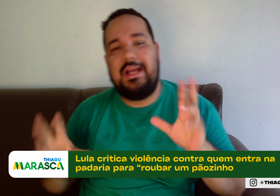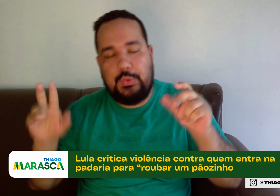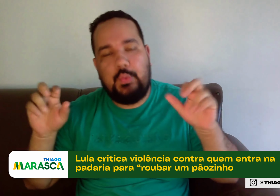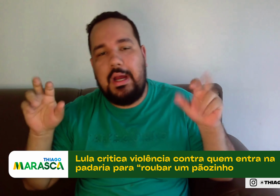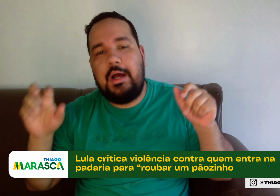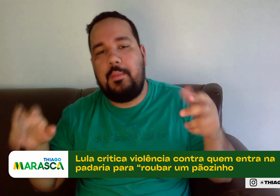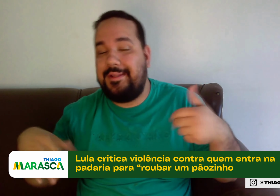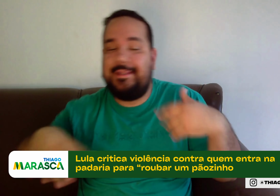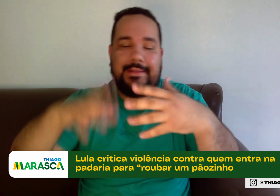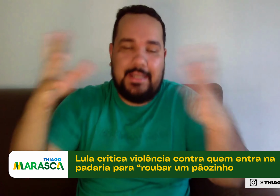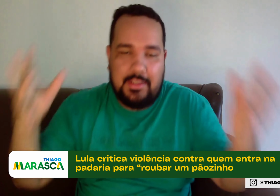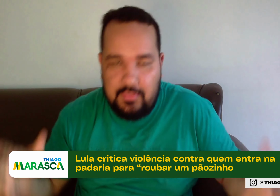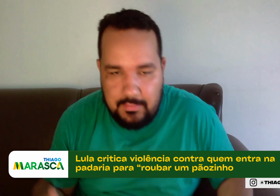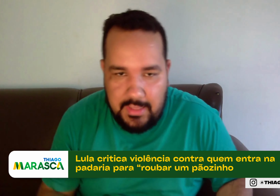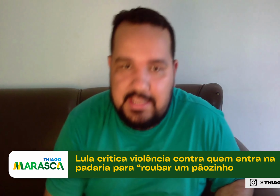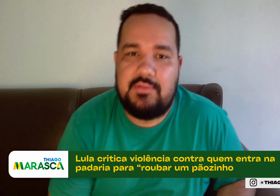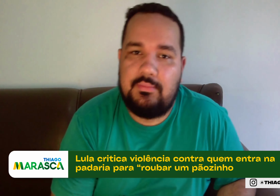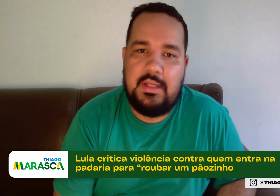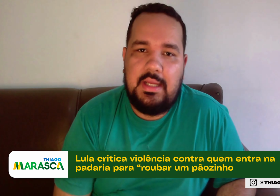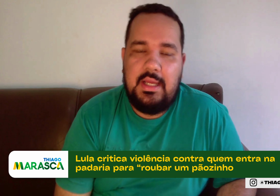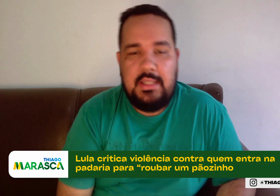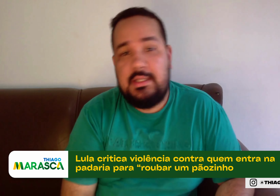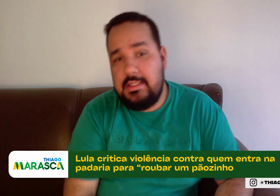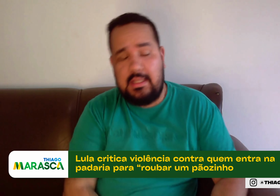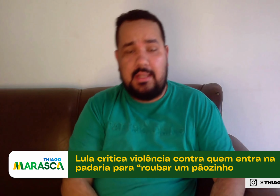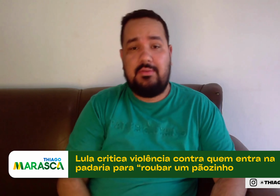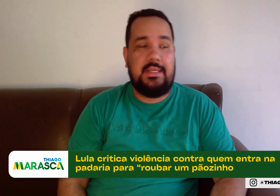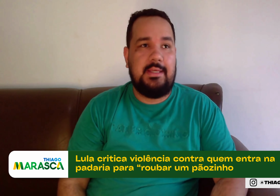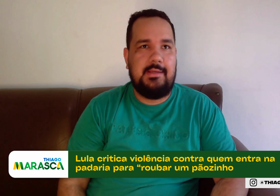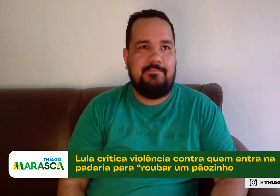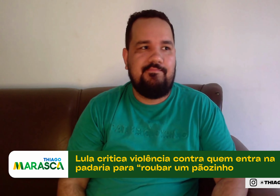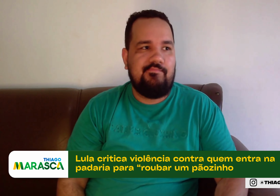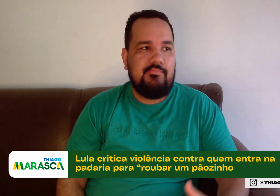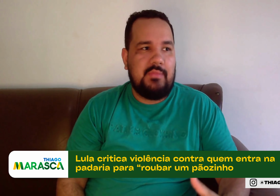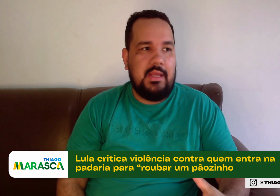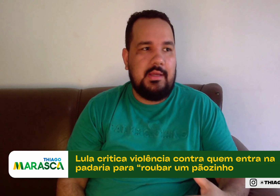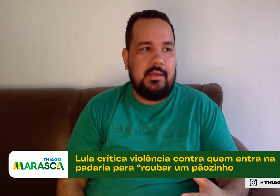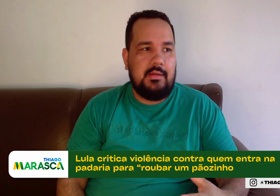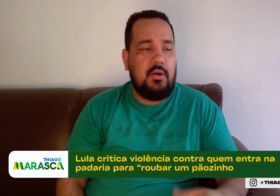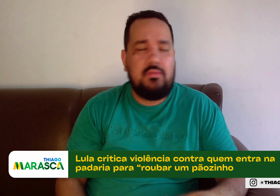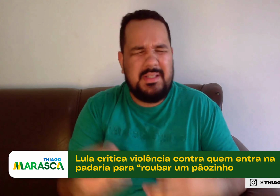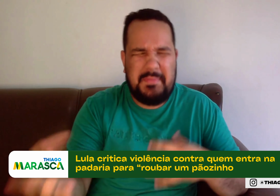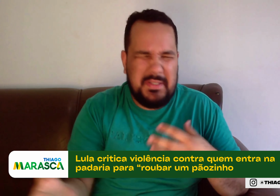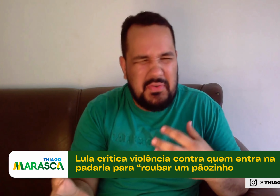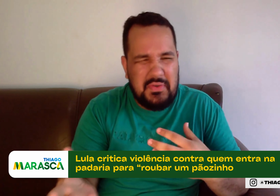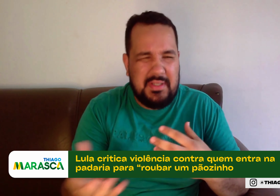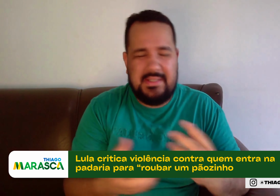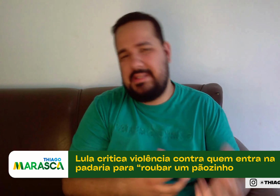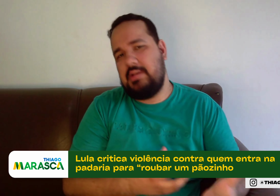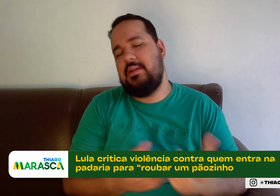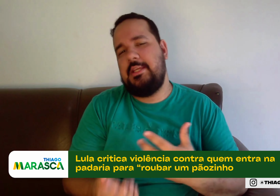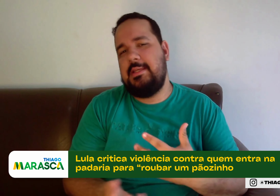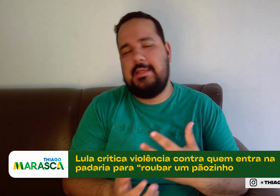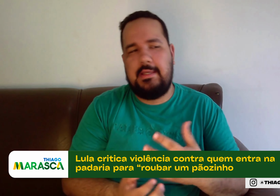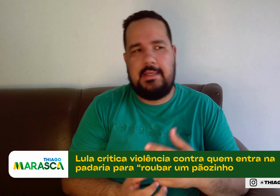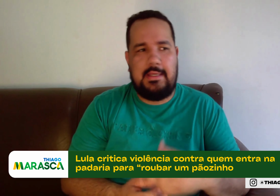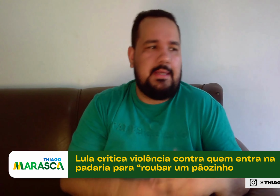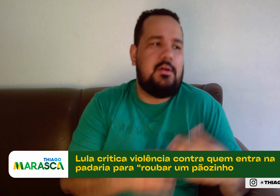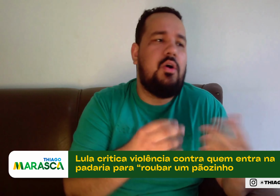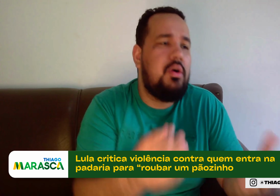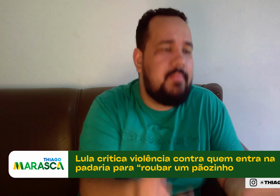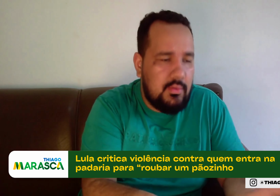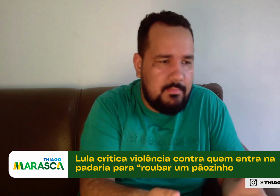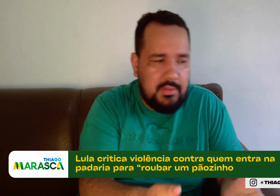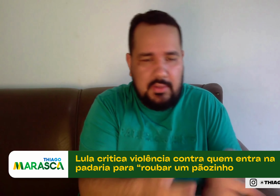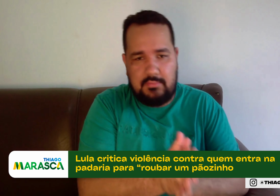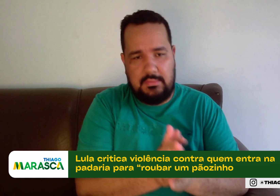do atual mandatário do Brasil dizendo que algumas pessoas estão aí